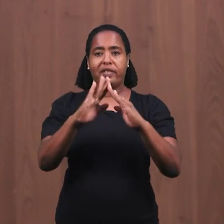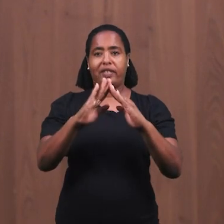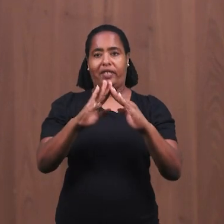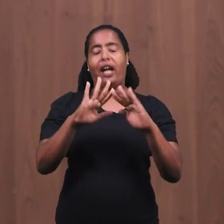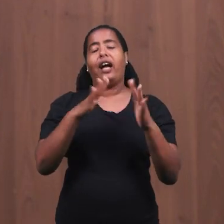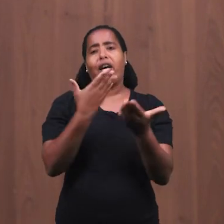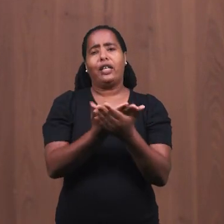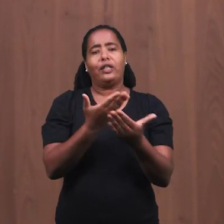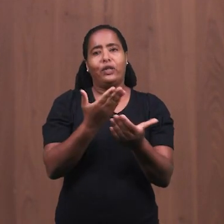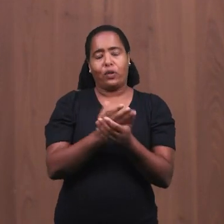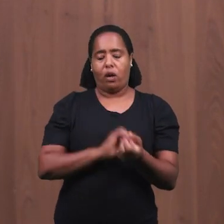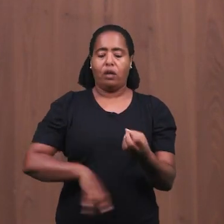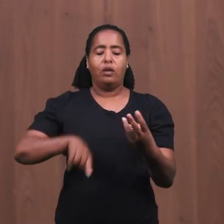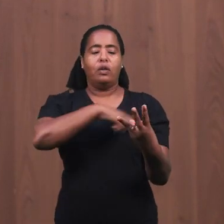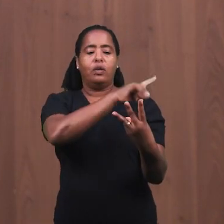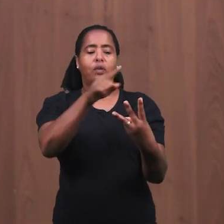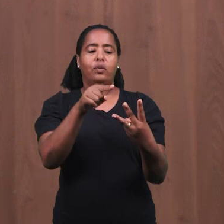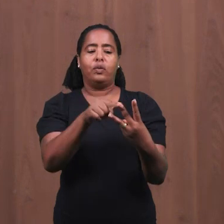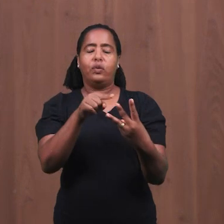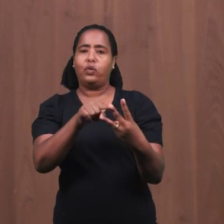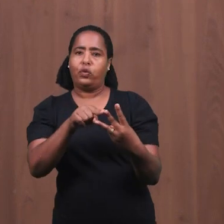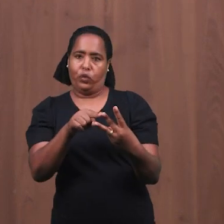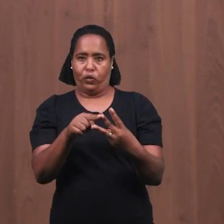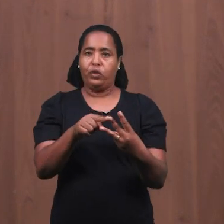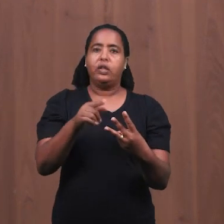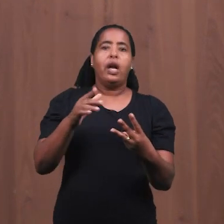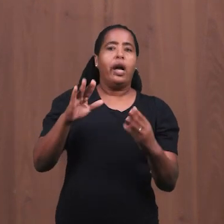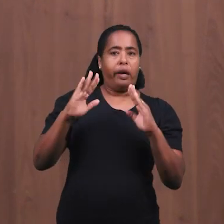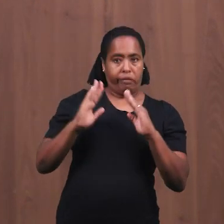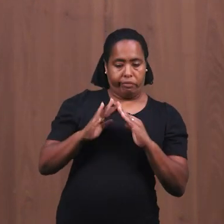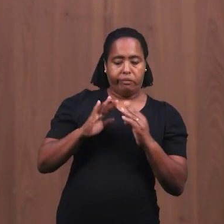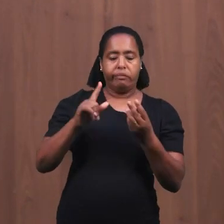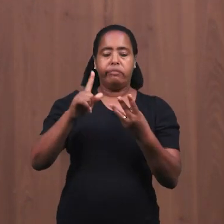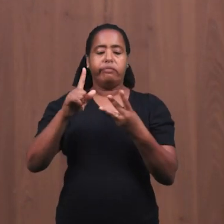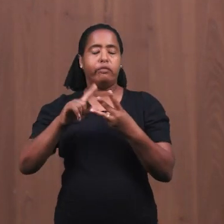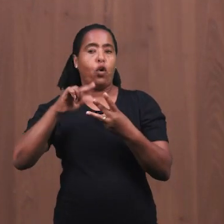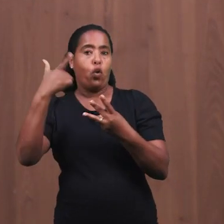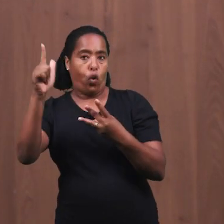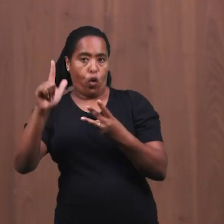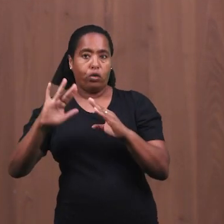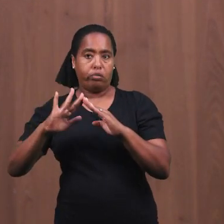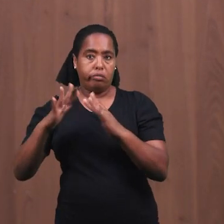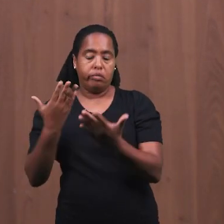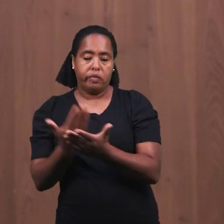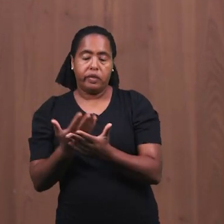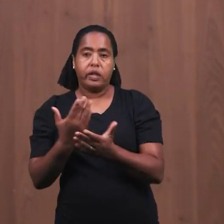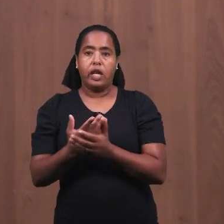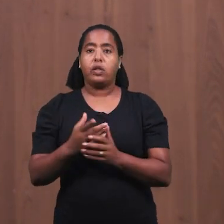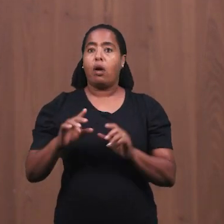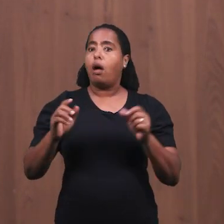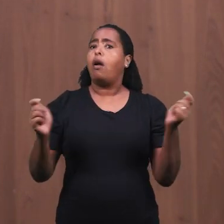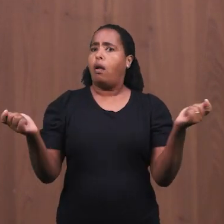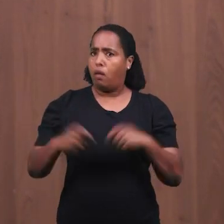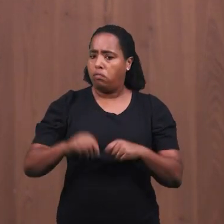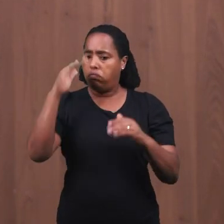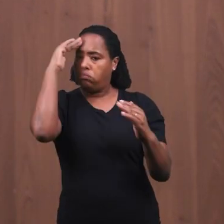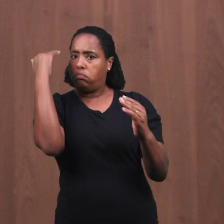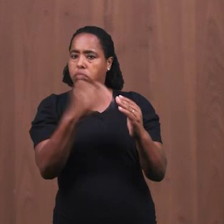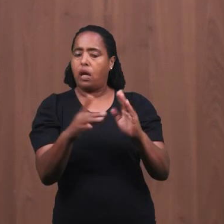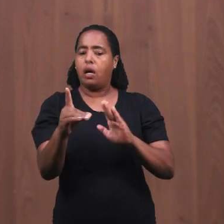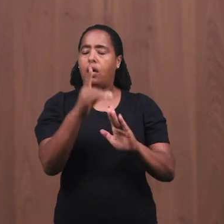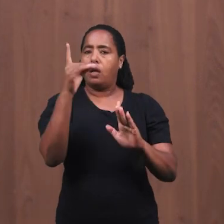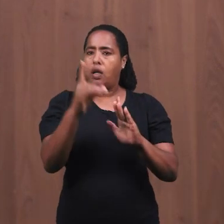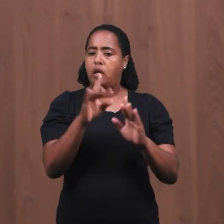Nesses dois últimos, o híbrido e o presencial, deve-se considerar as diretrizes e as orientações